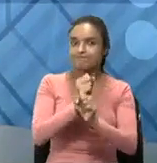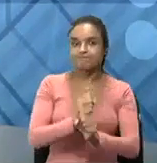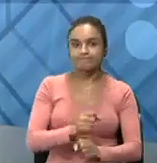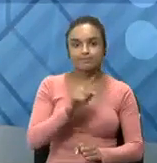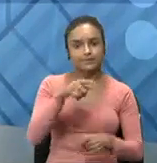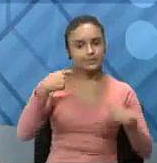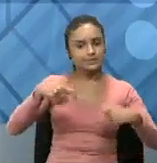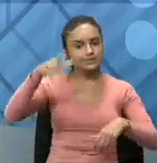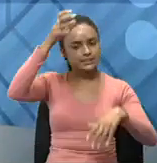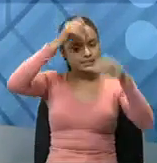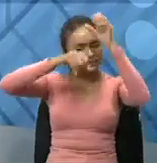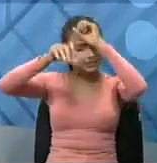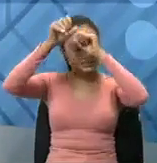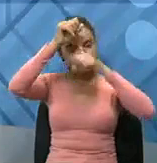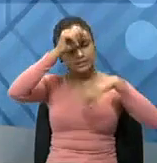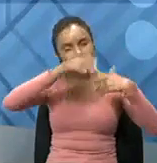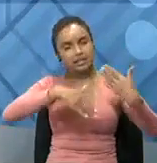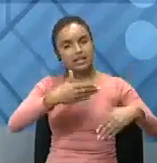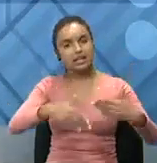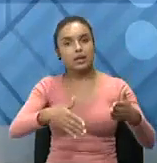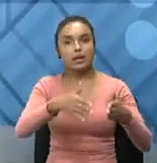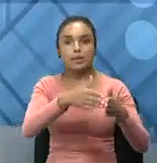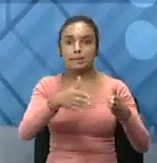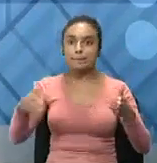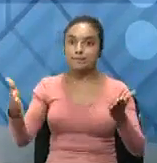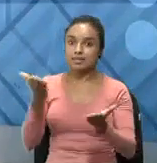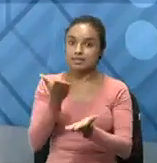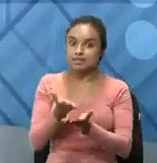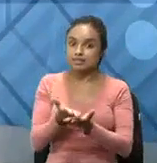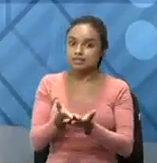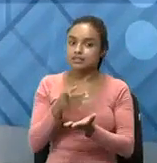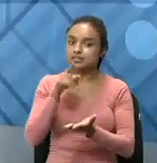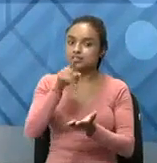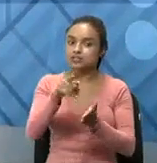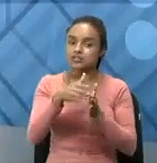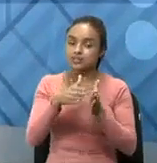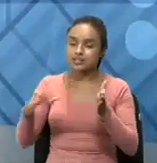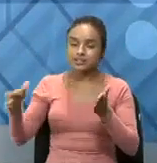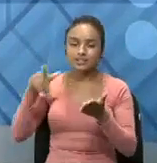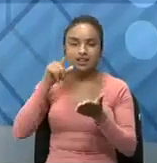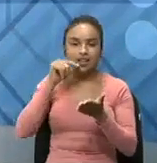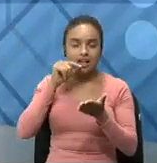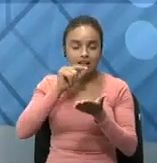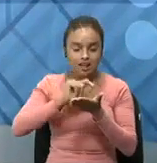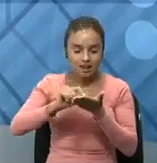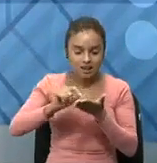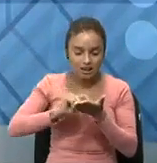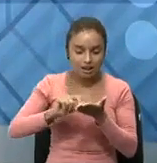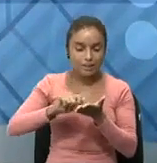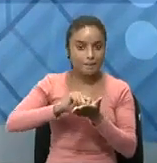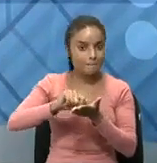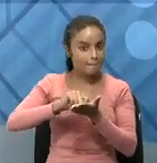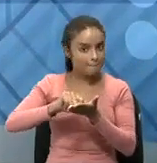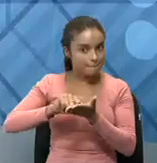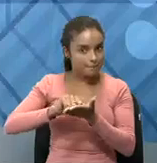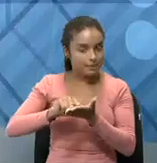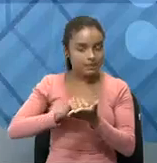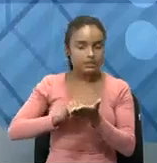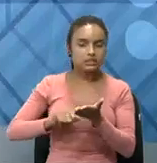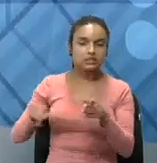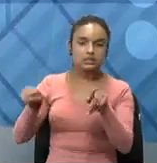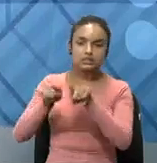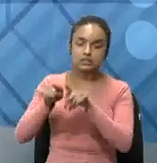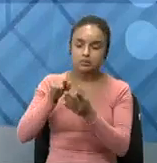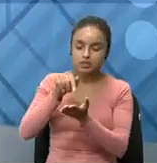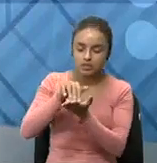dessa aula que você esteja com um lápis, esteja com borracha, esteja com a sua calculadora e vá